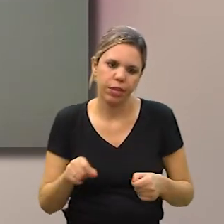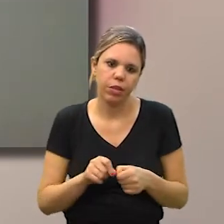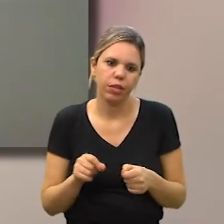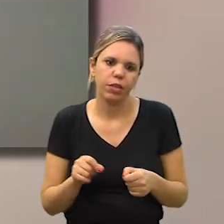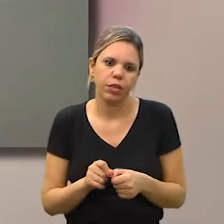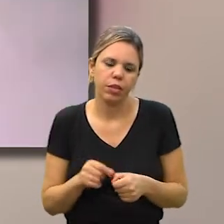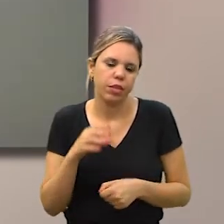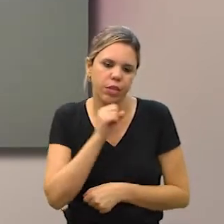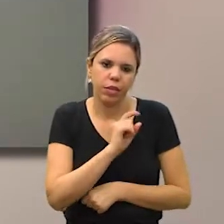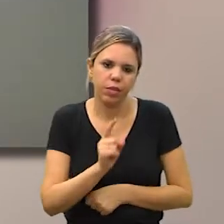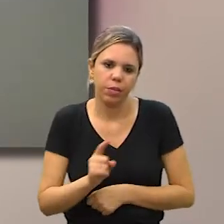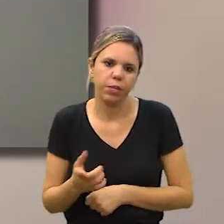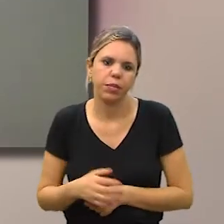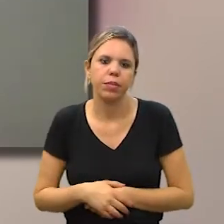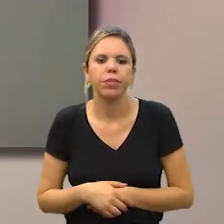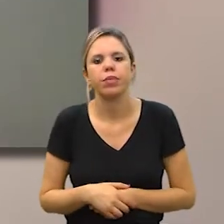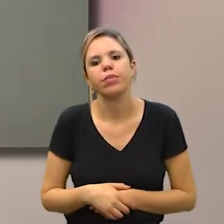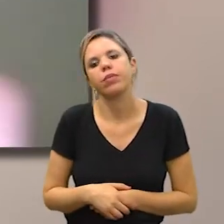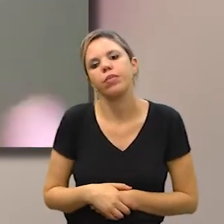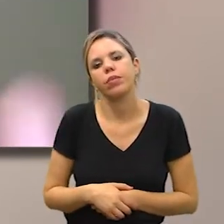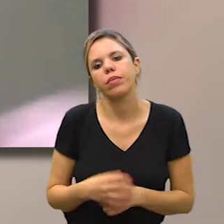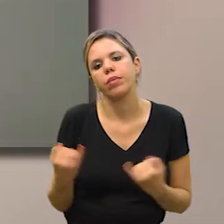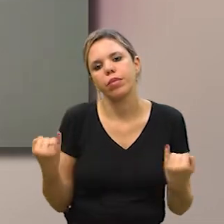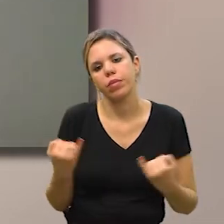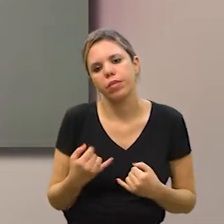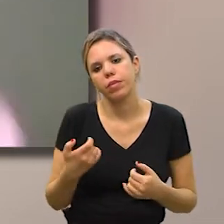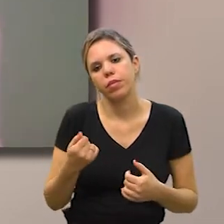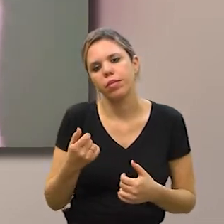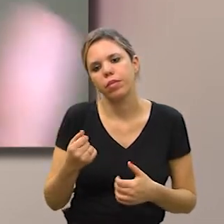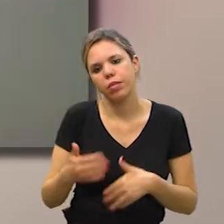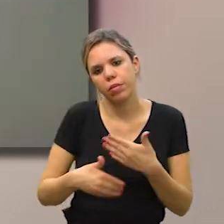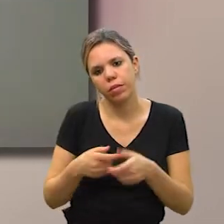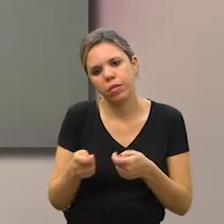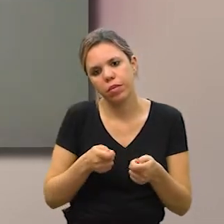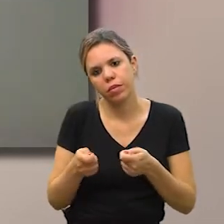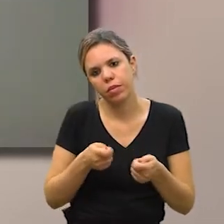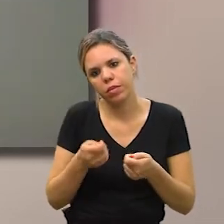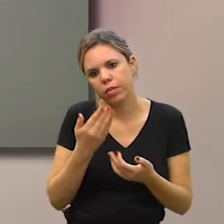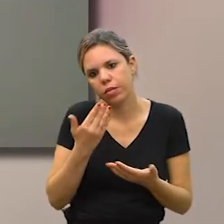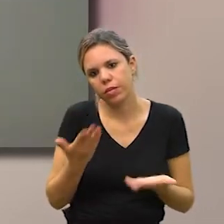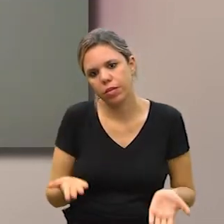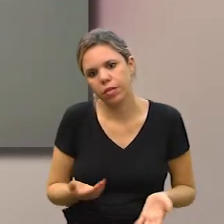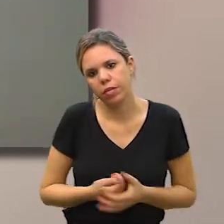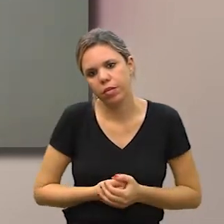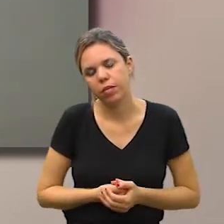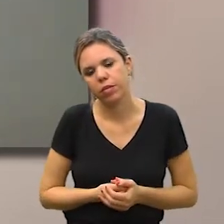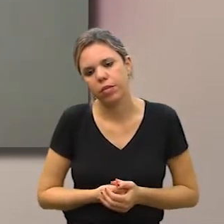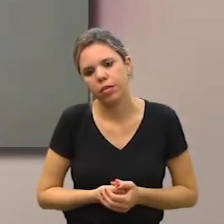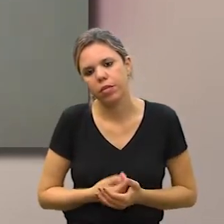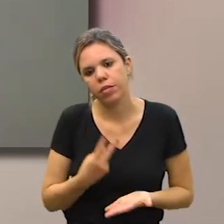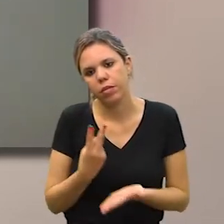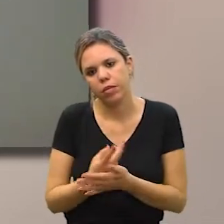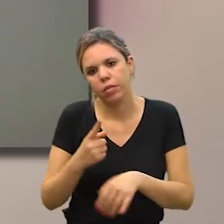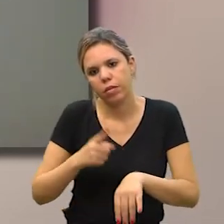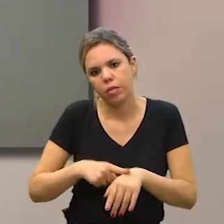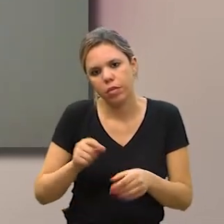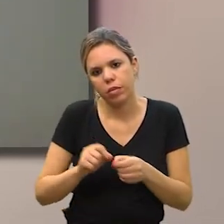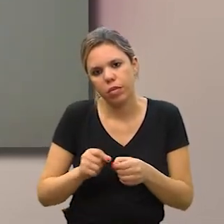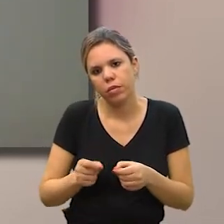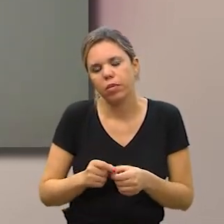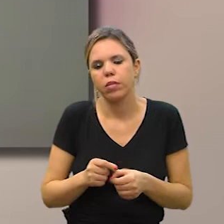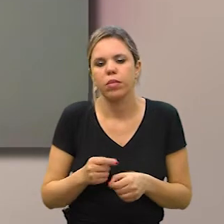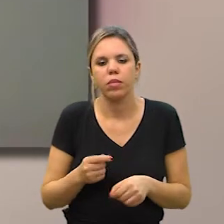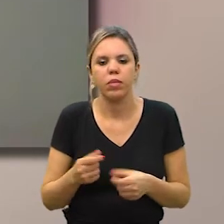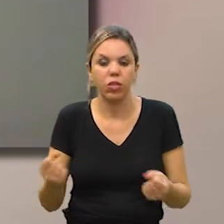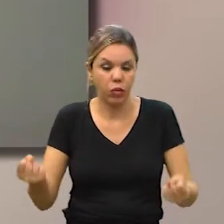Não precisa diminuir rapidamente tem que diminuir aos poucos controlar sua alimentação e ao mesmo tempo fazer